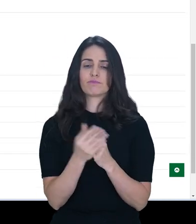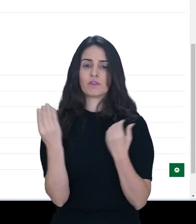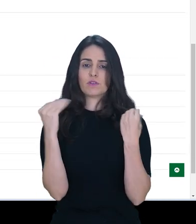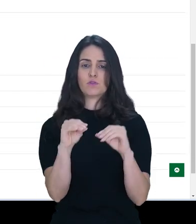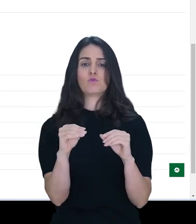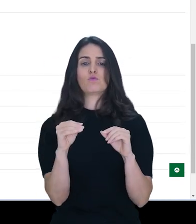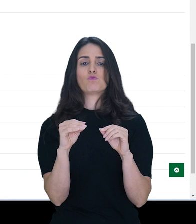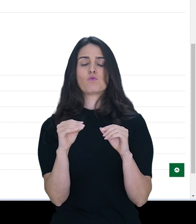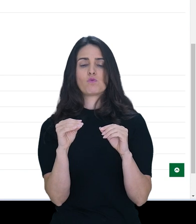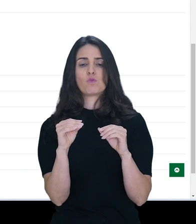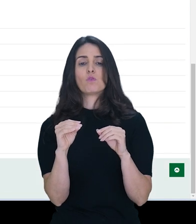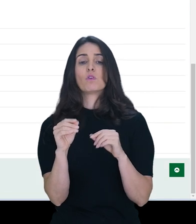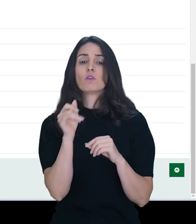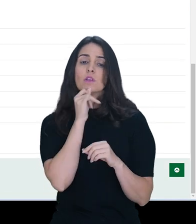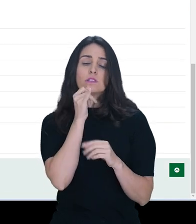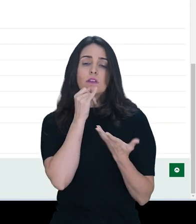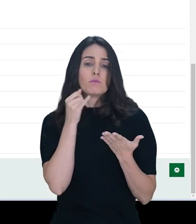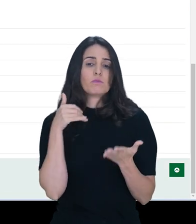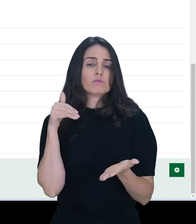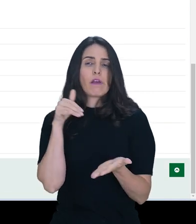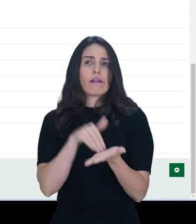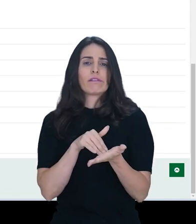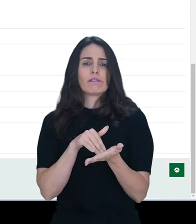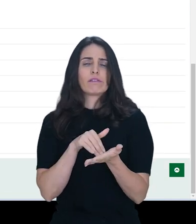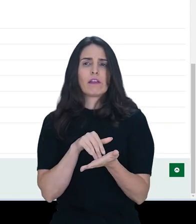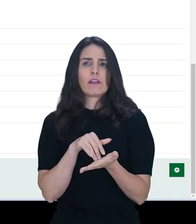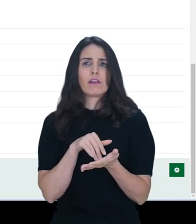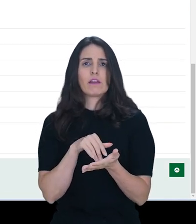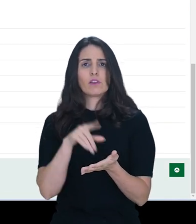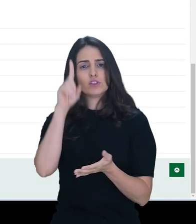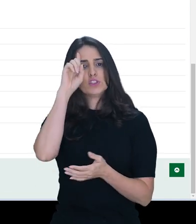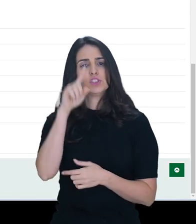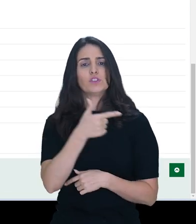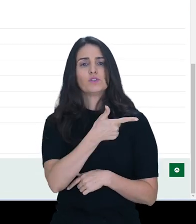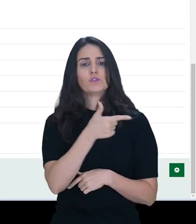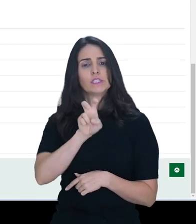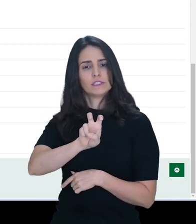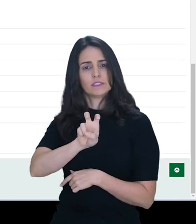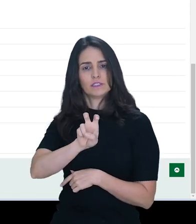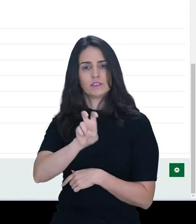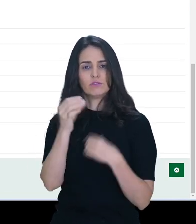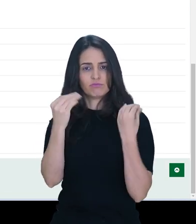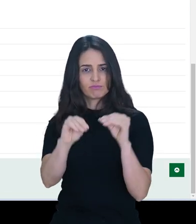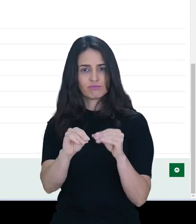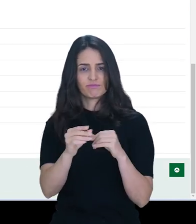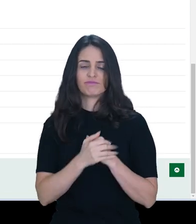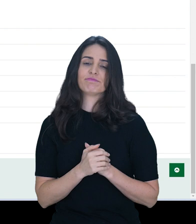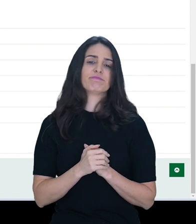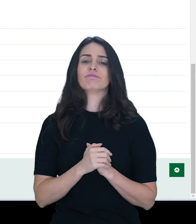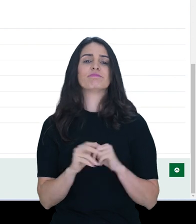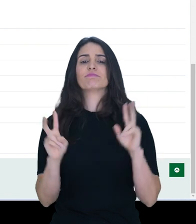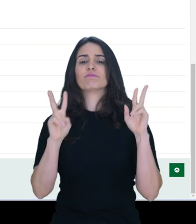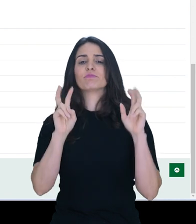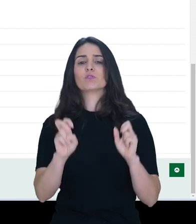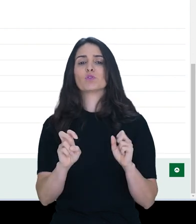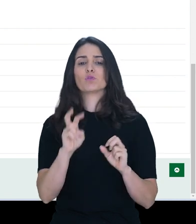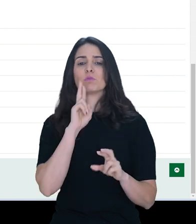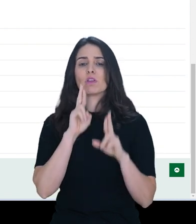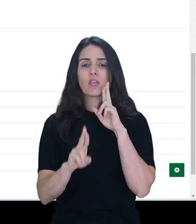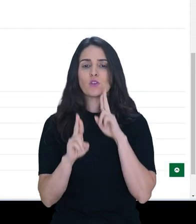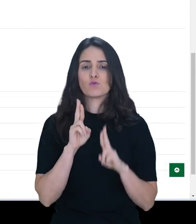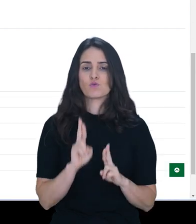aqui só, por exemplo, para fechar essa escolha aqui no dia 25. Agora, com relação